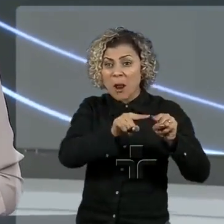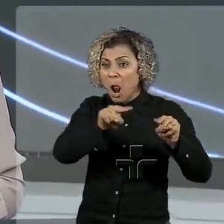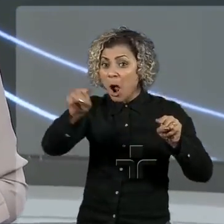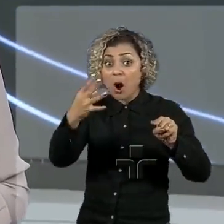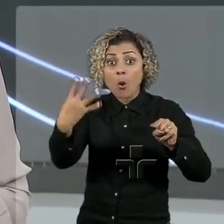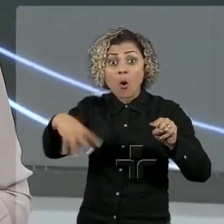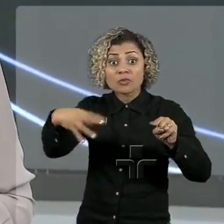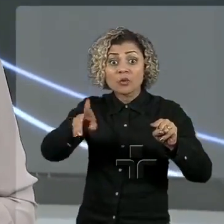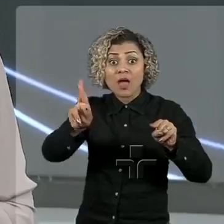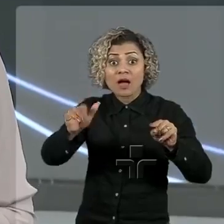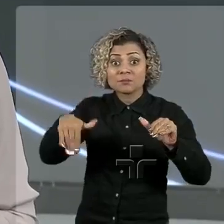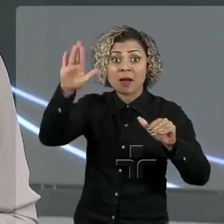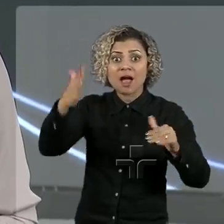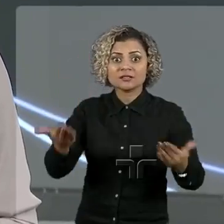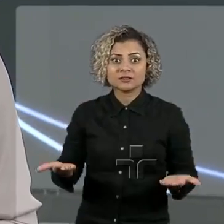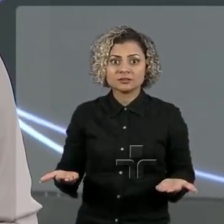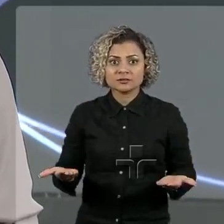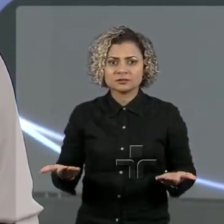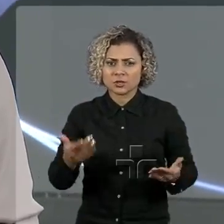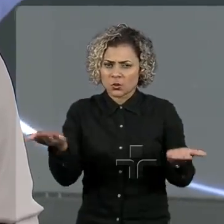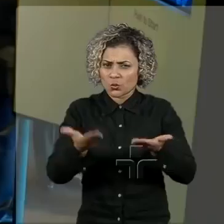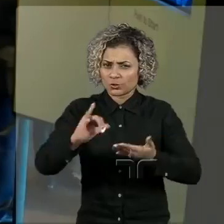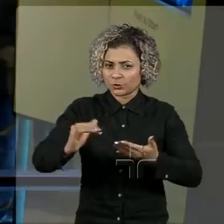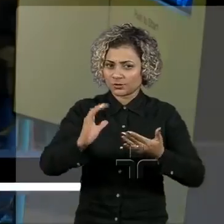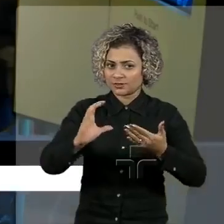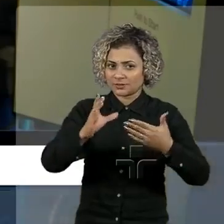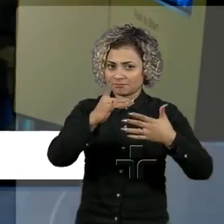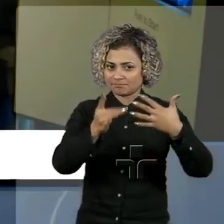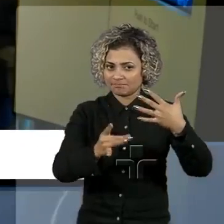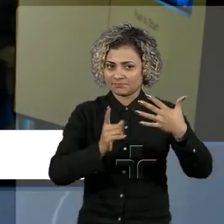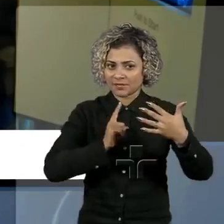dos R$4. E veja também nessa edição.